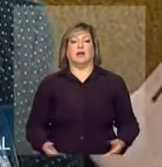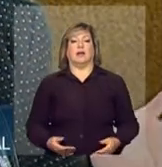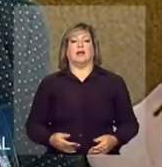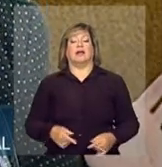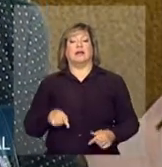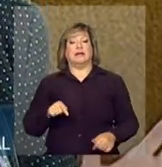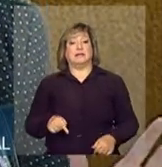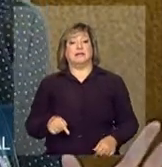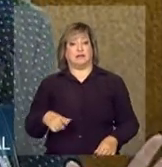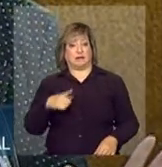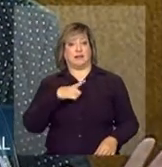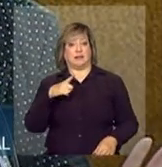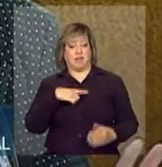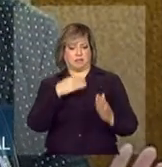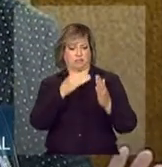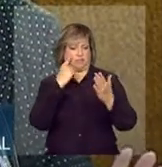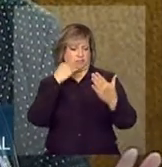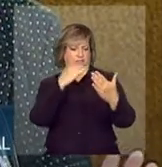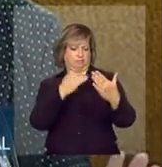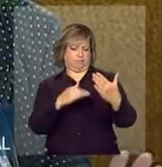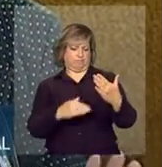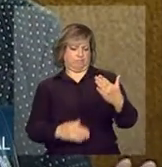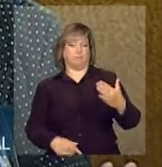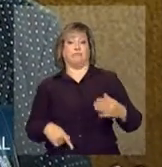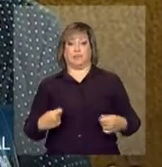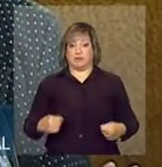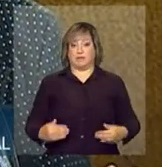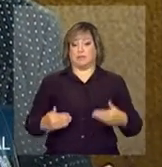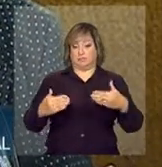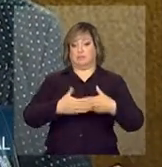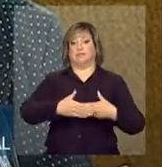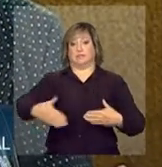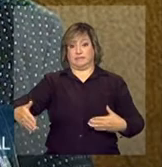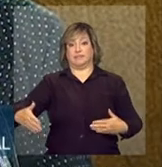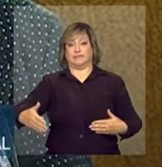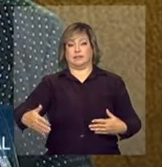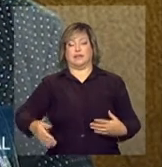no espectro dos desafios que estão colocados para o próximo período. Então,